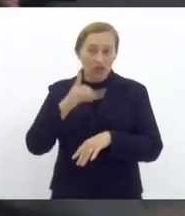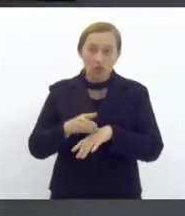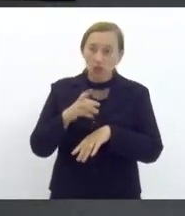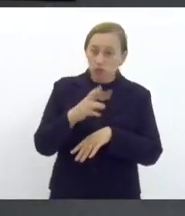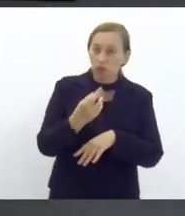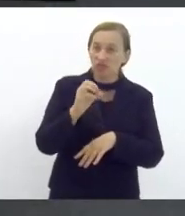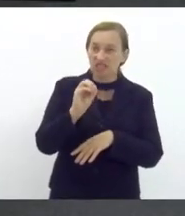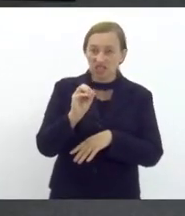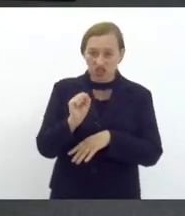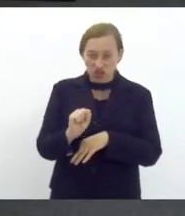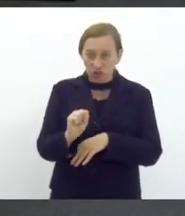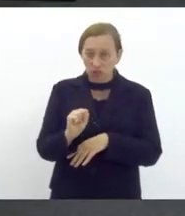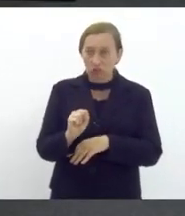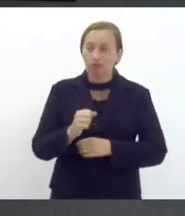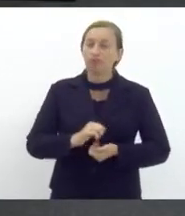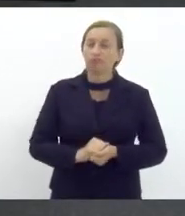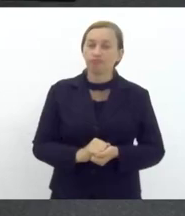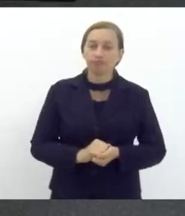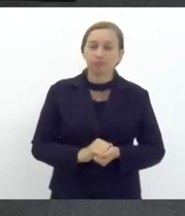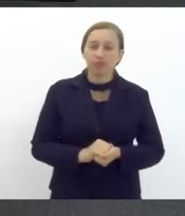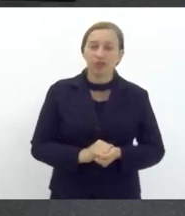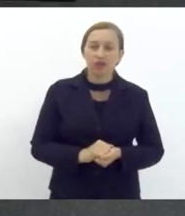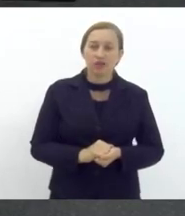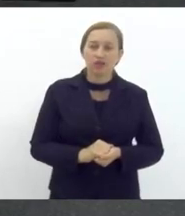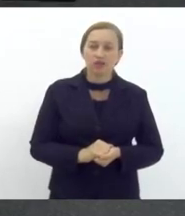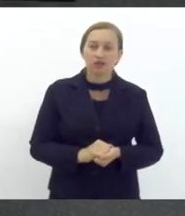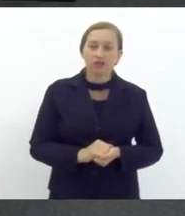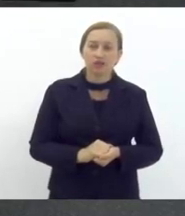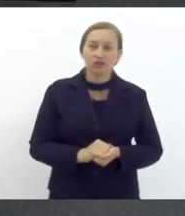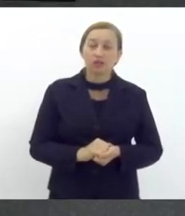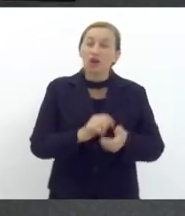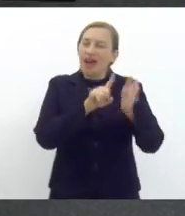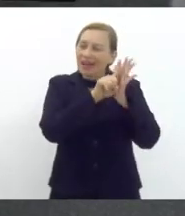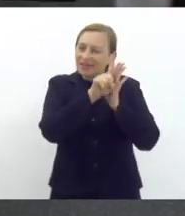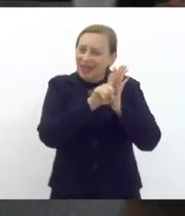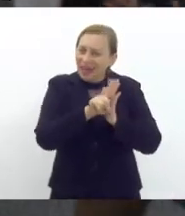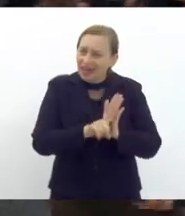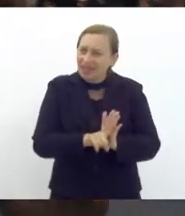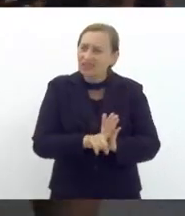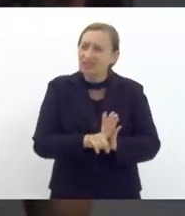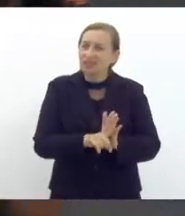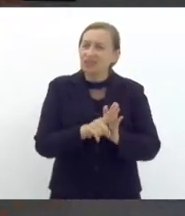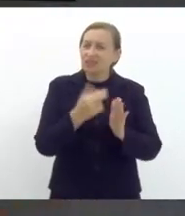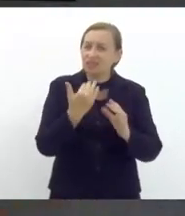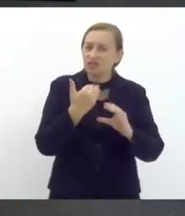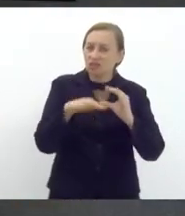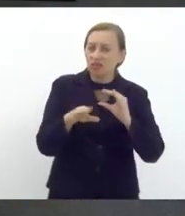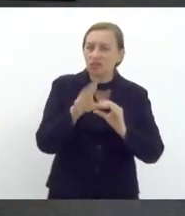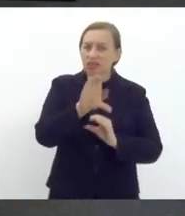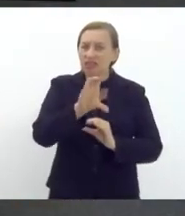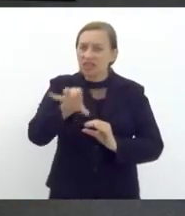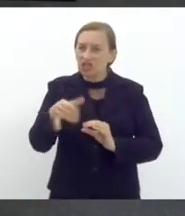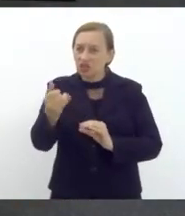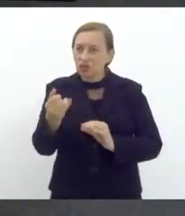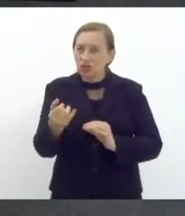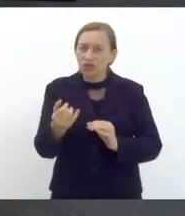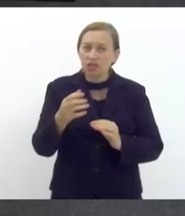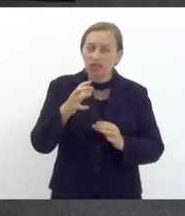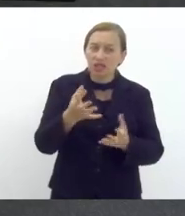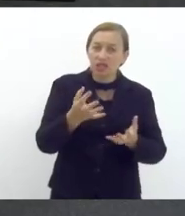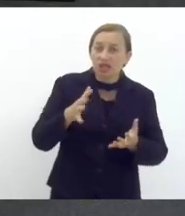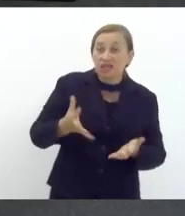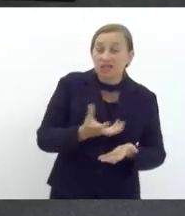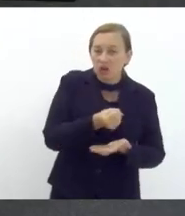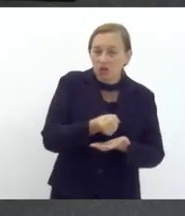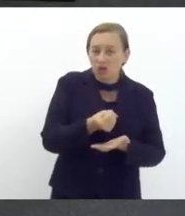sugiro Deputado que vá a reanálise da ccj para ccj tentar salvar